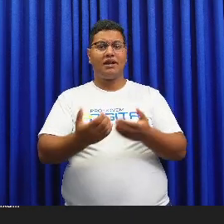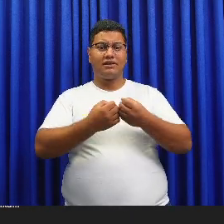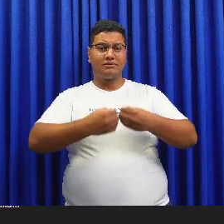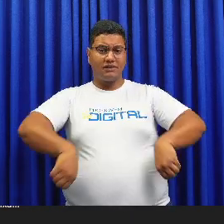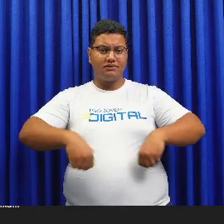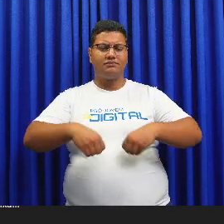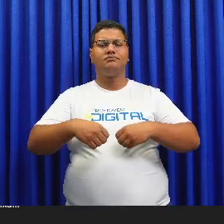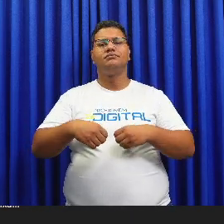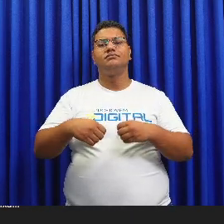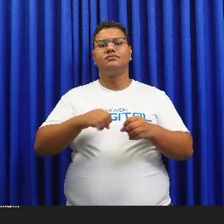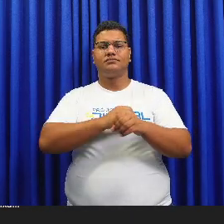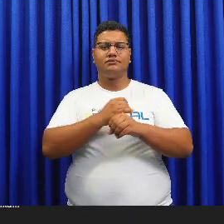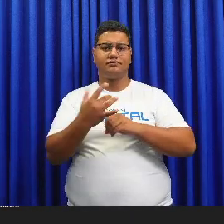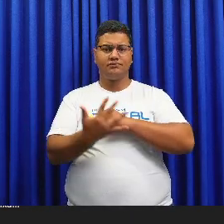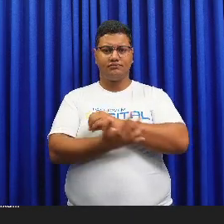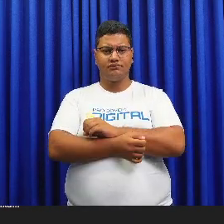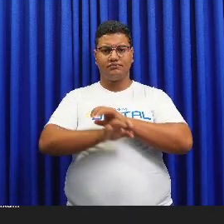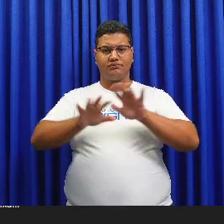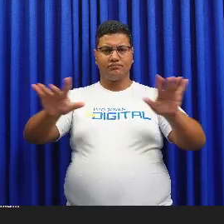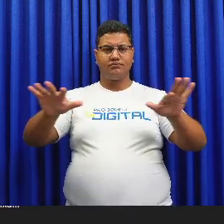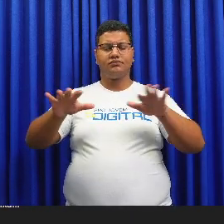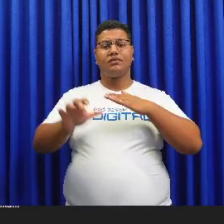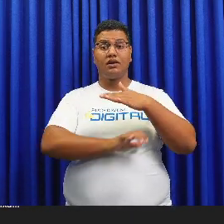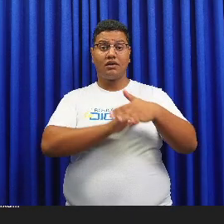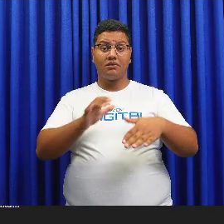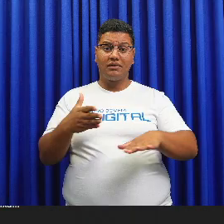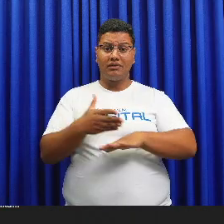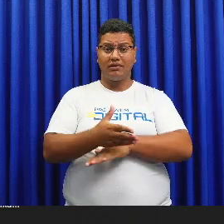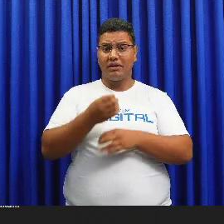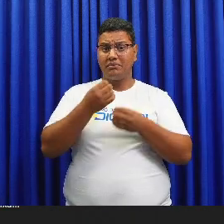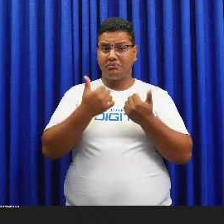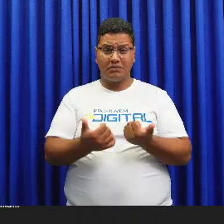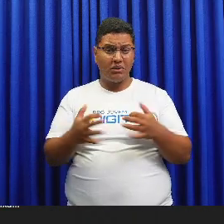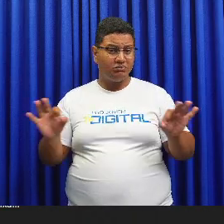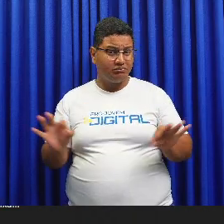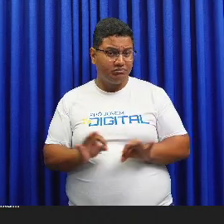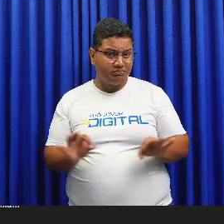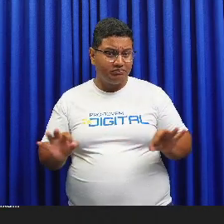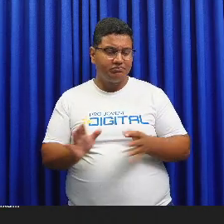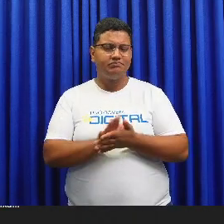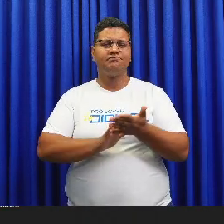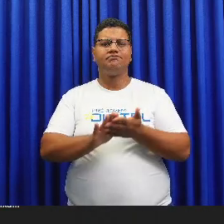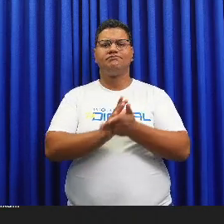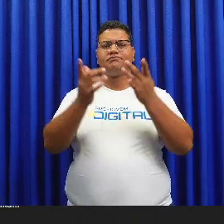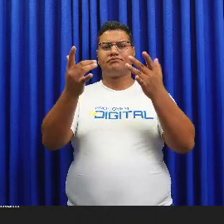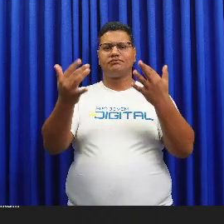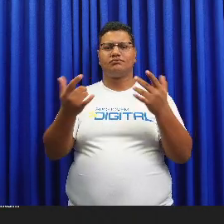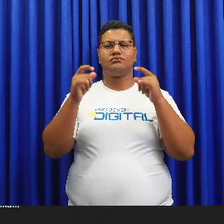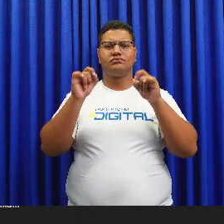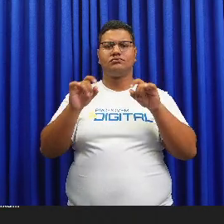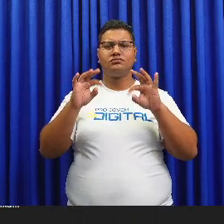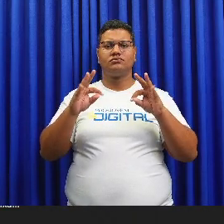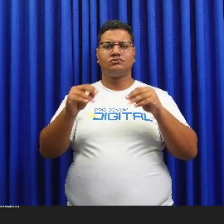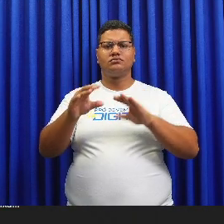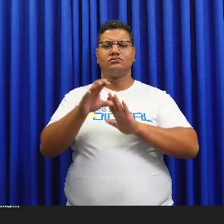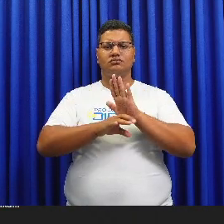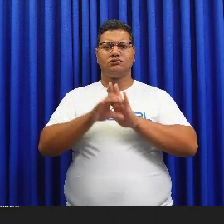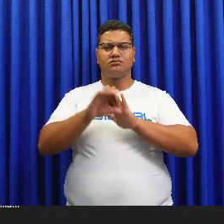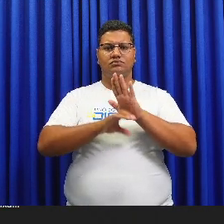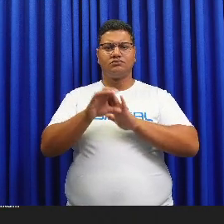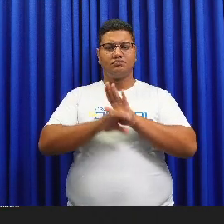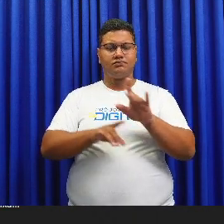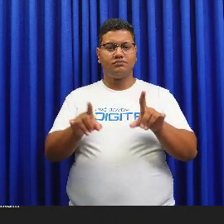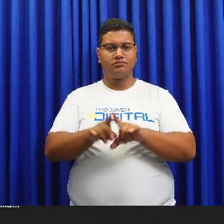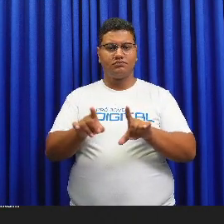causa da pandemia, eu já entrei, a empresa não estava realmente bem das pernas e tal. Você pode especificar isso tudo no seu currículo, tá? Aqui